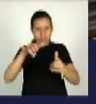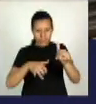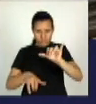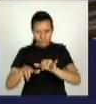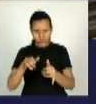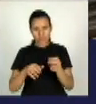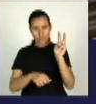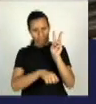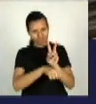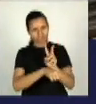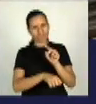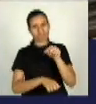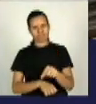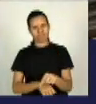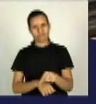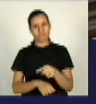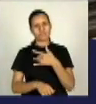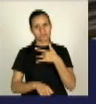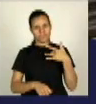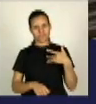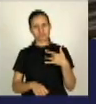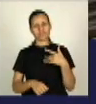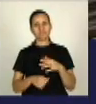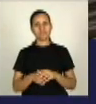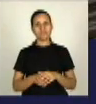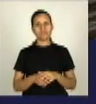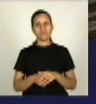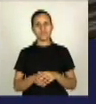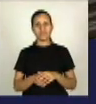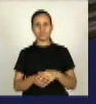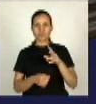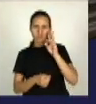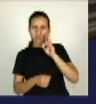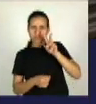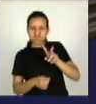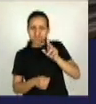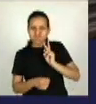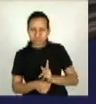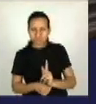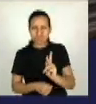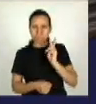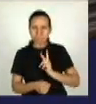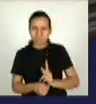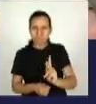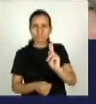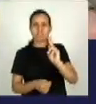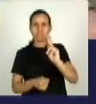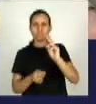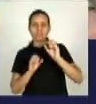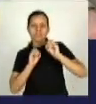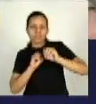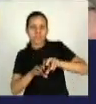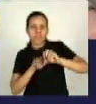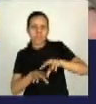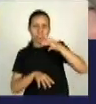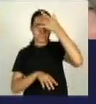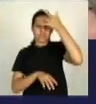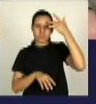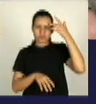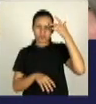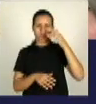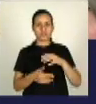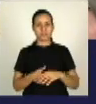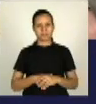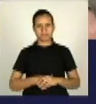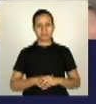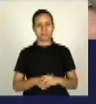estariam os medicamentos. Essa seria hoje a ação da vigilância sanitária. Basicamente voltada às inspeções, né,